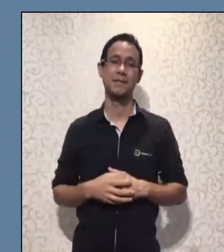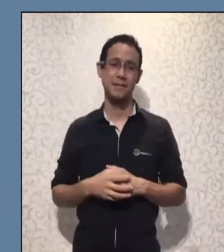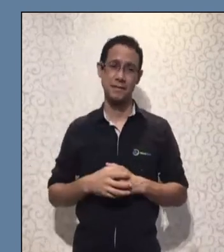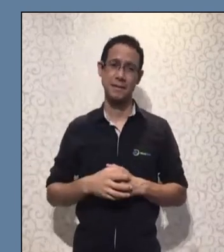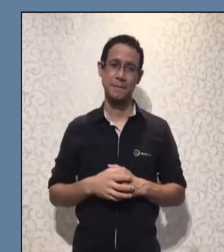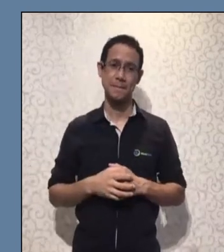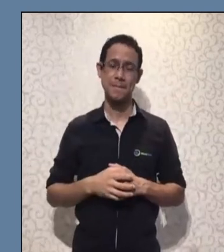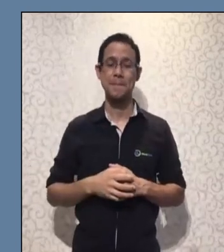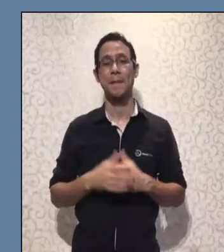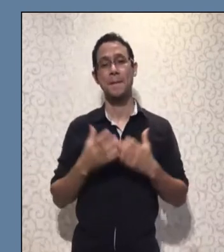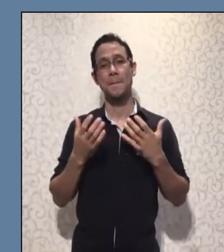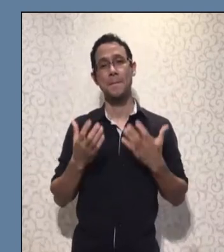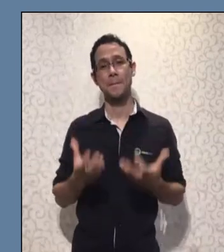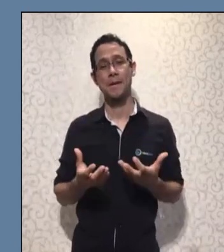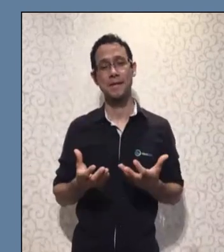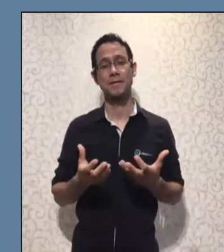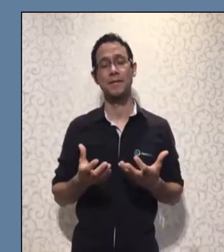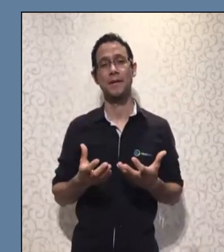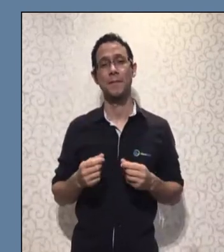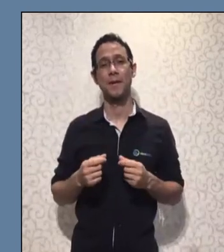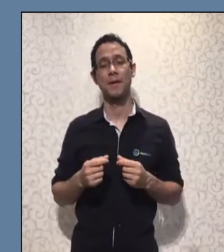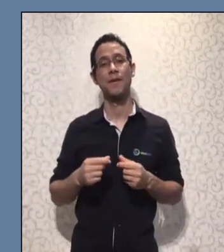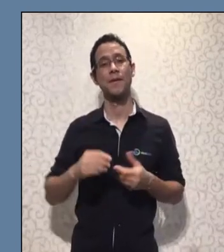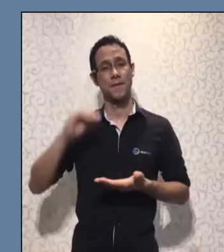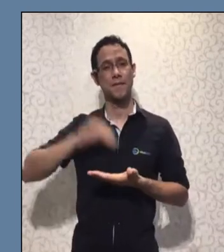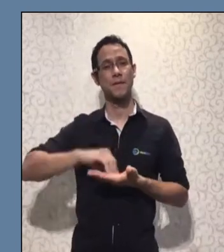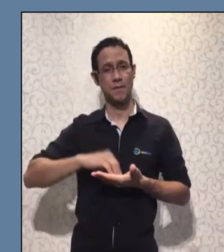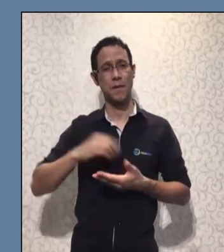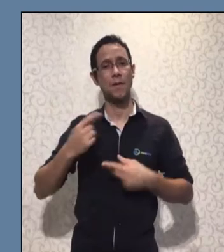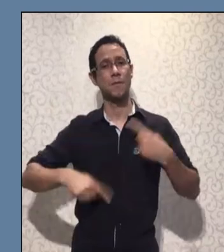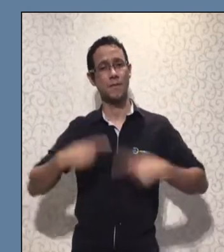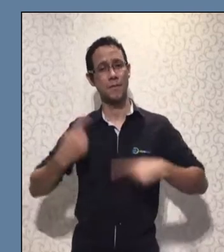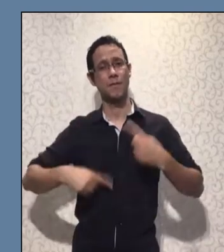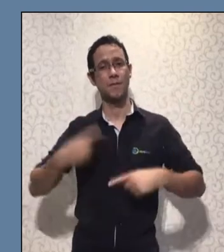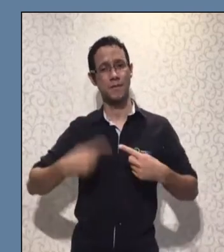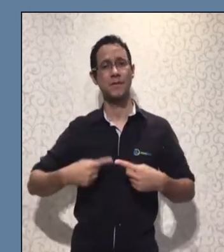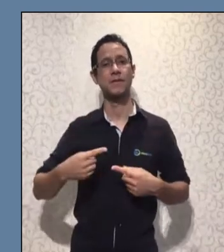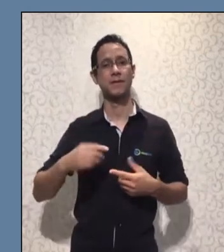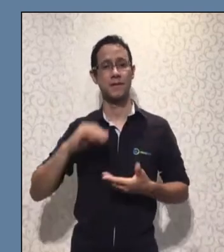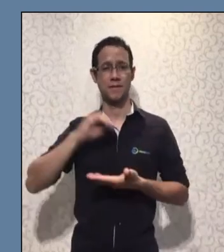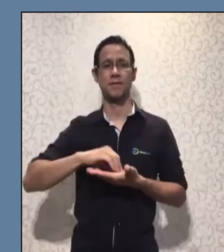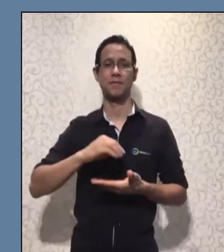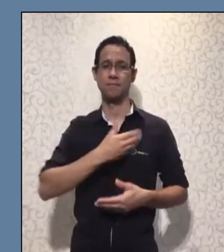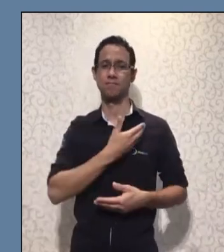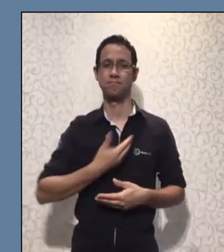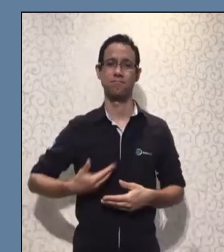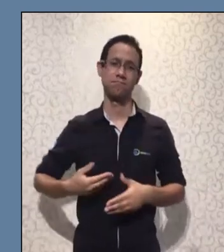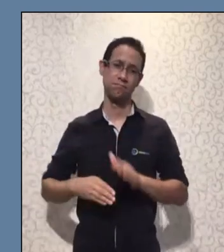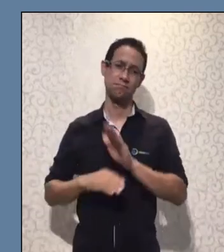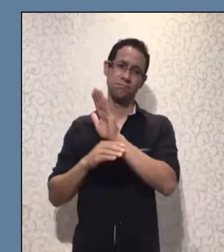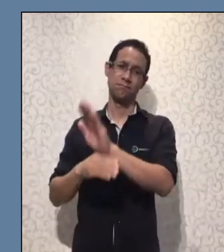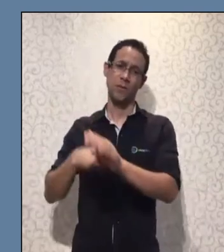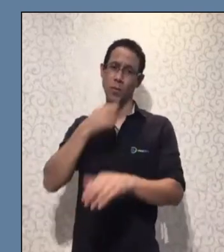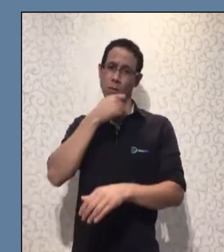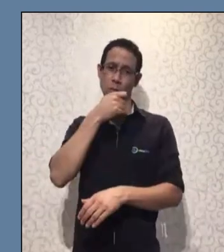mote pelas falhas de políticas públicas que a gente ainda enfrenta no nosso contexto.